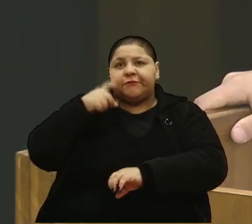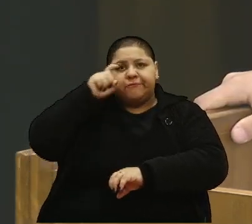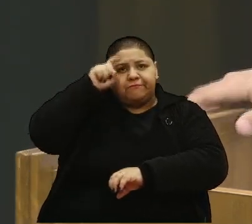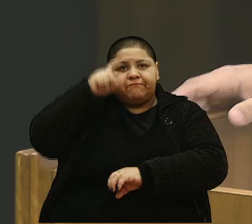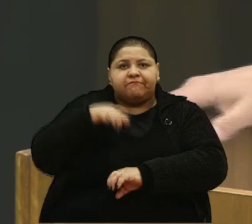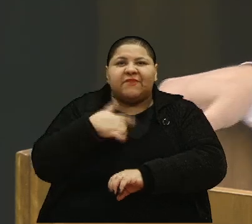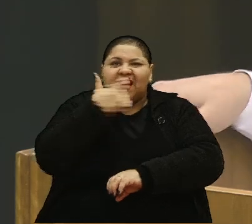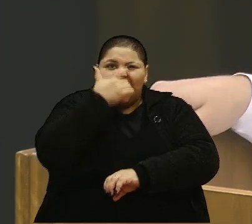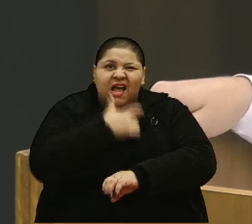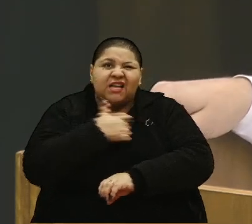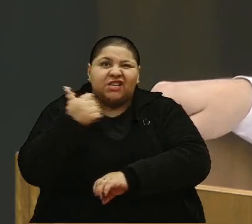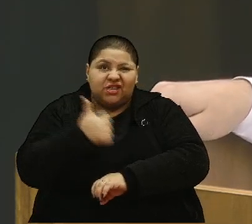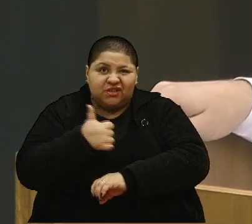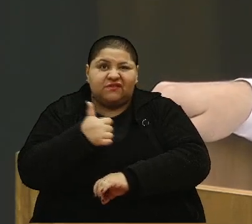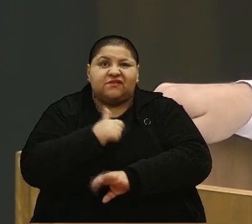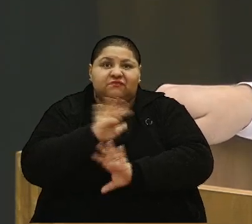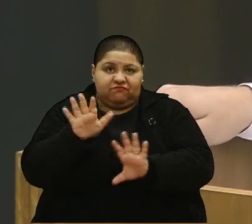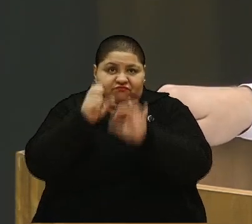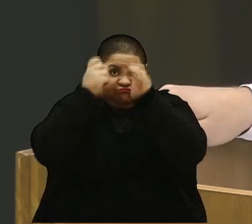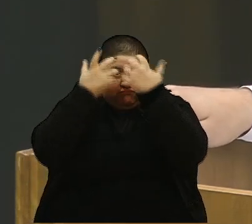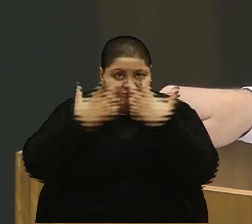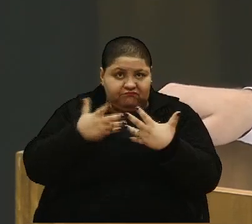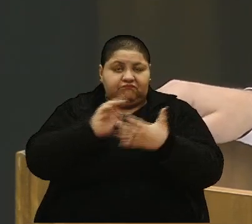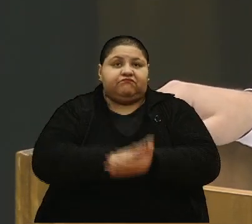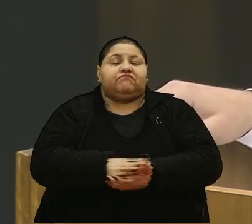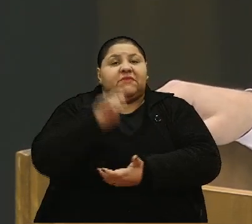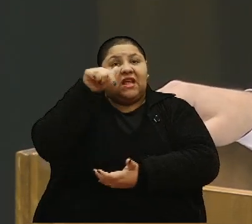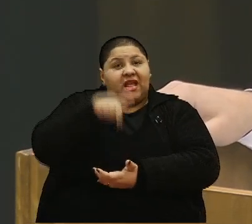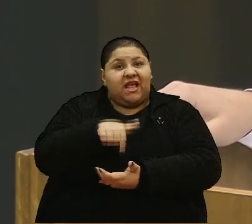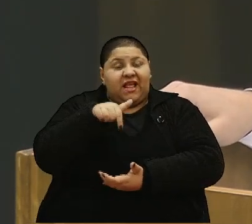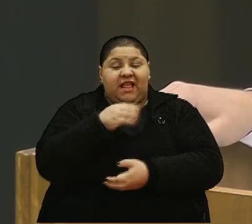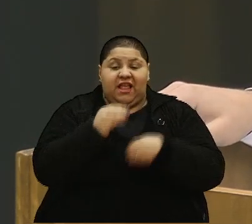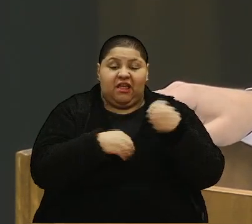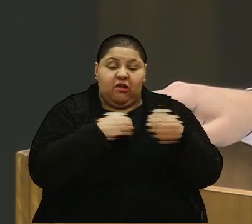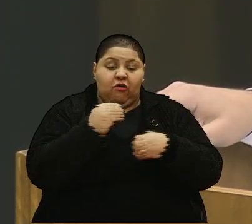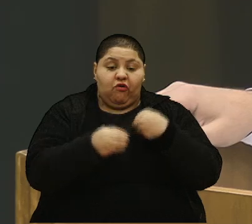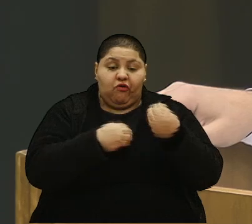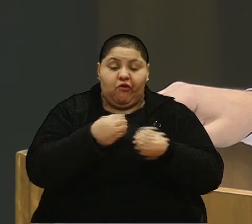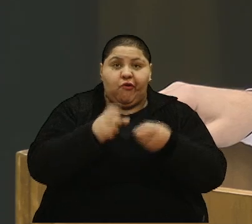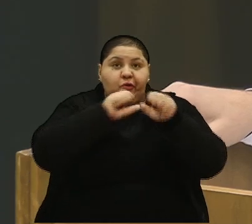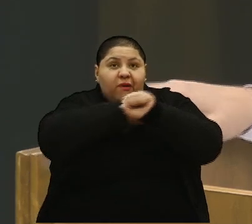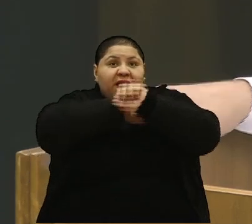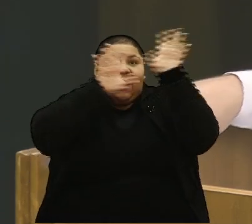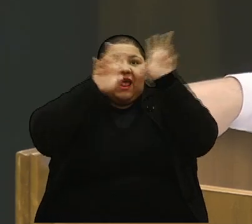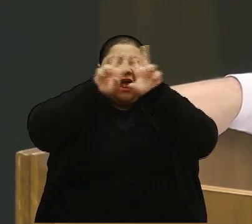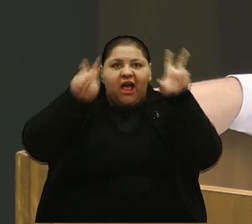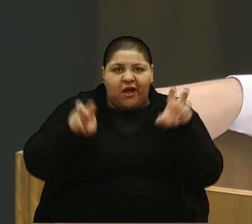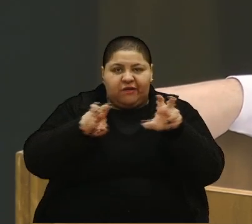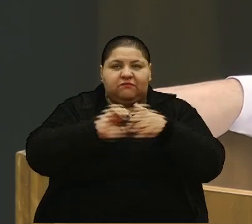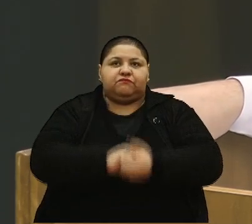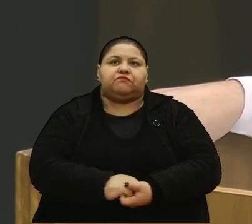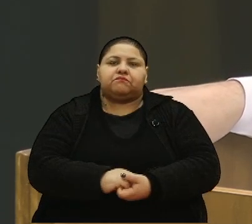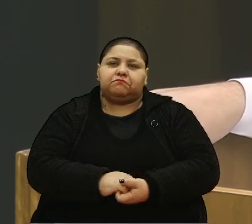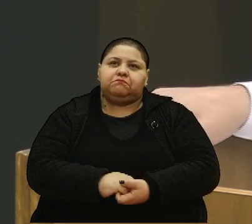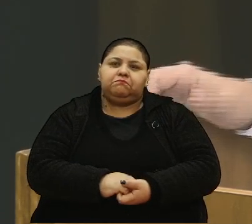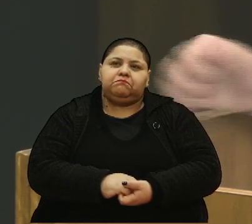acho que a primeira coisa é essa. E eu aqui, só no sentido de tentar trazer luz ao tema, e